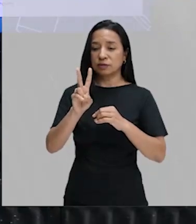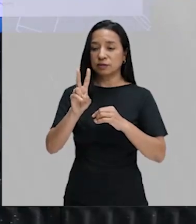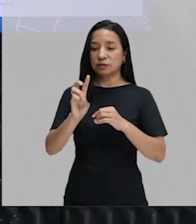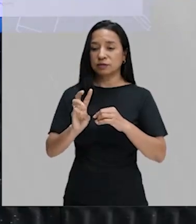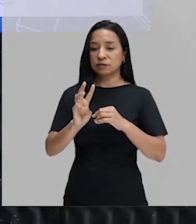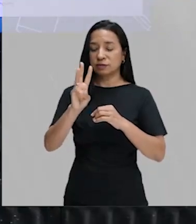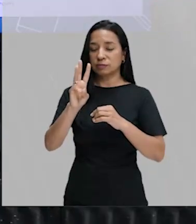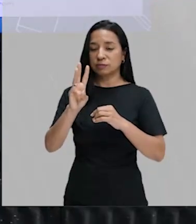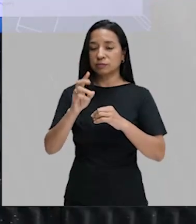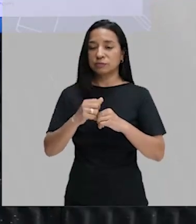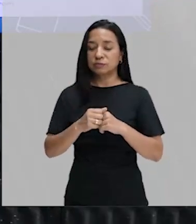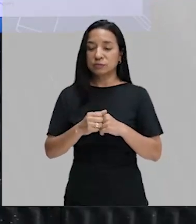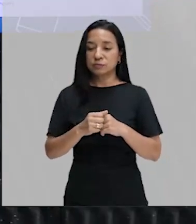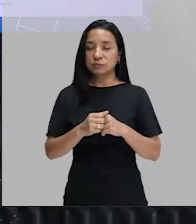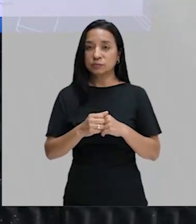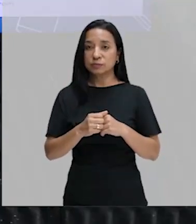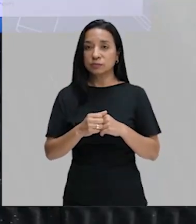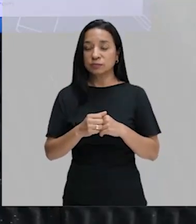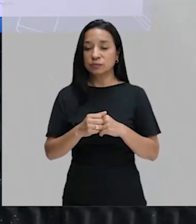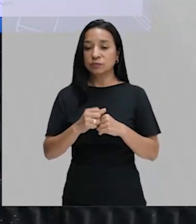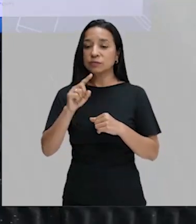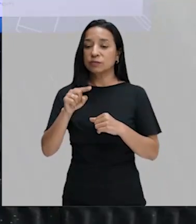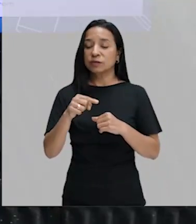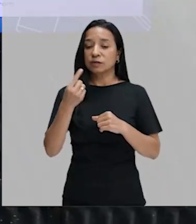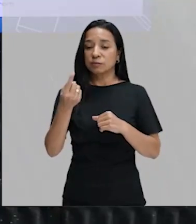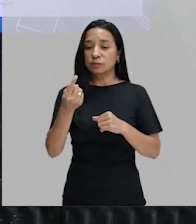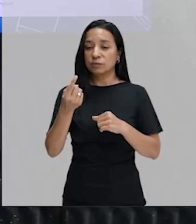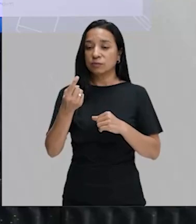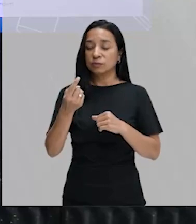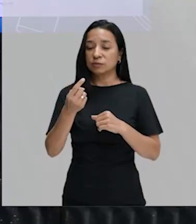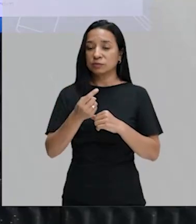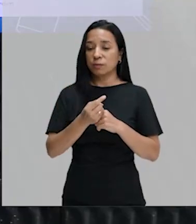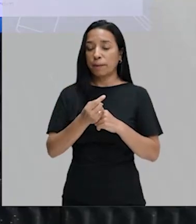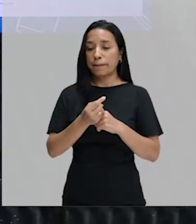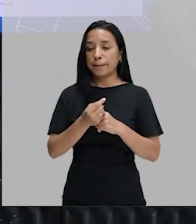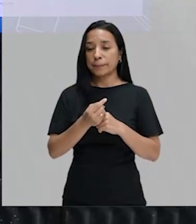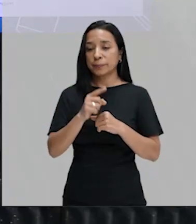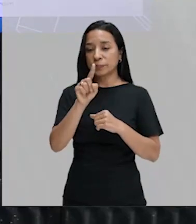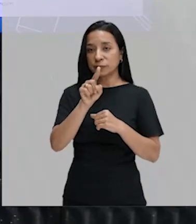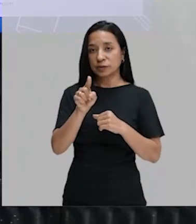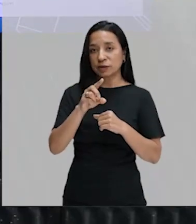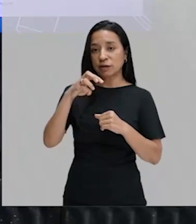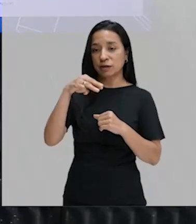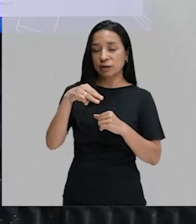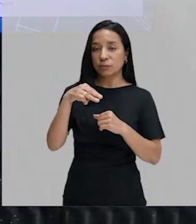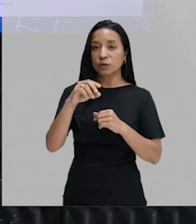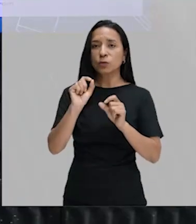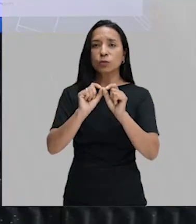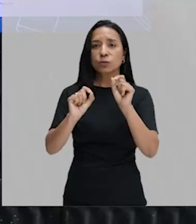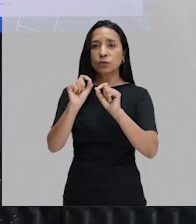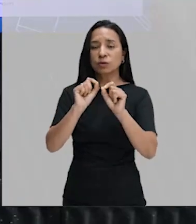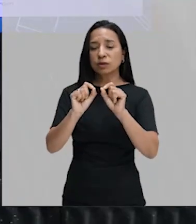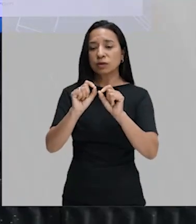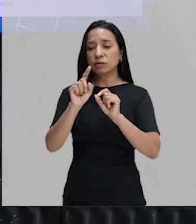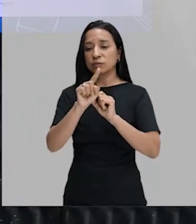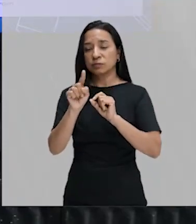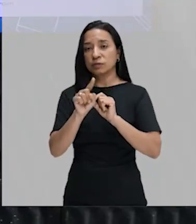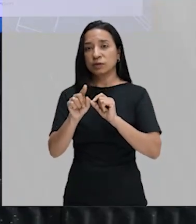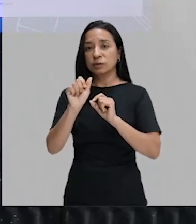ZVW, tá aqui, ó. OK? Depois ele pegou o ZM com quem? Com o